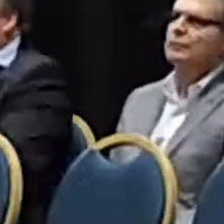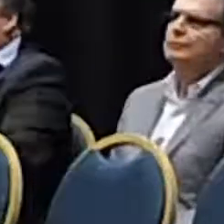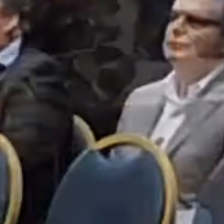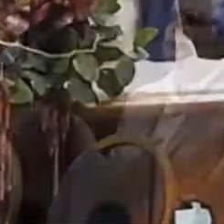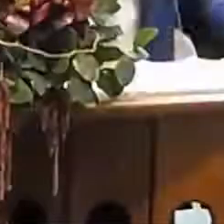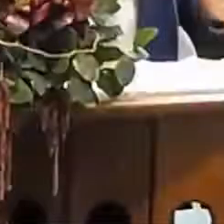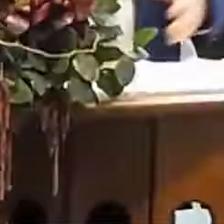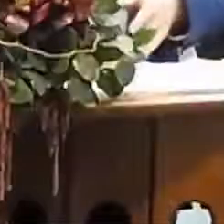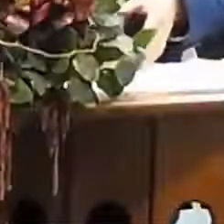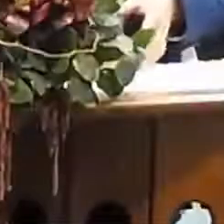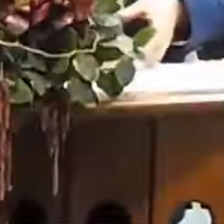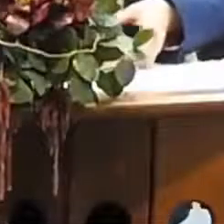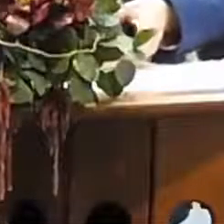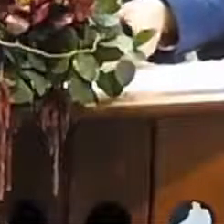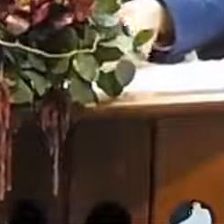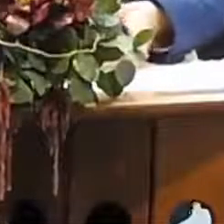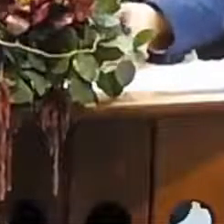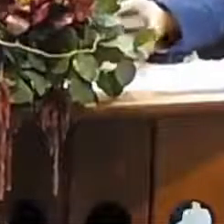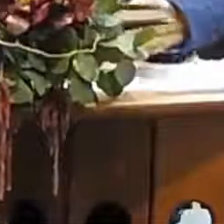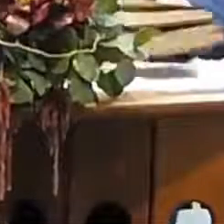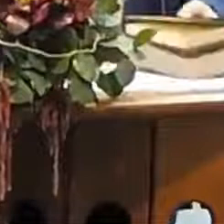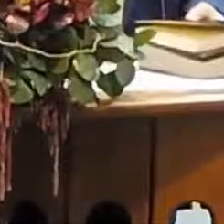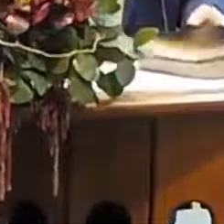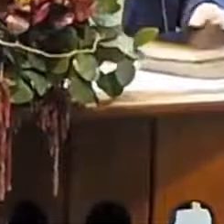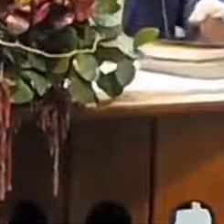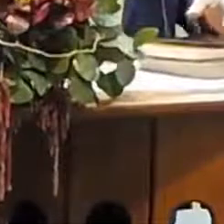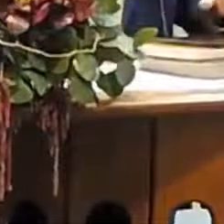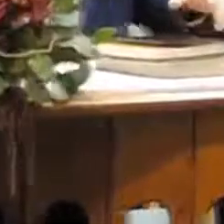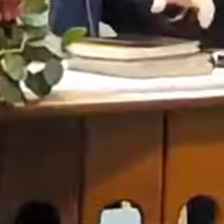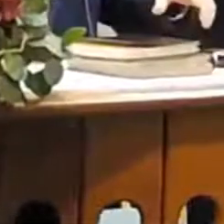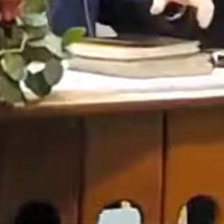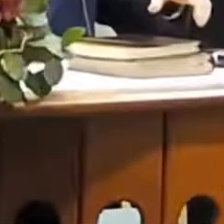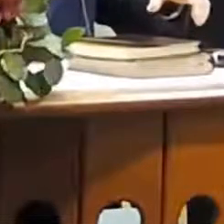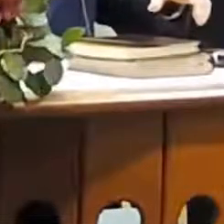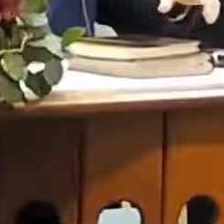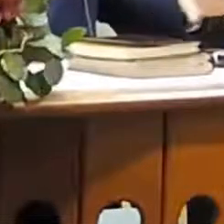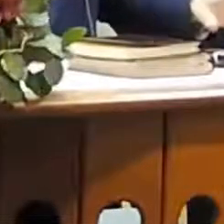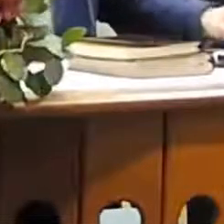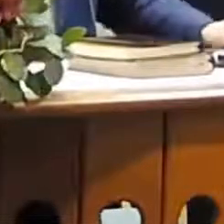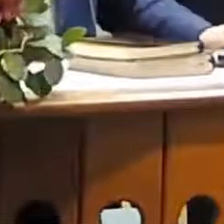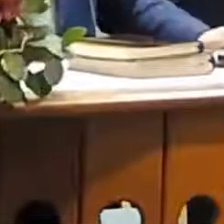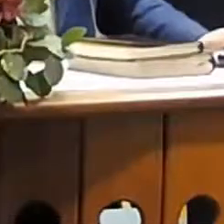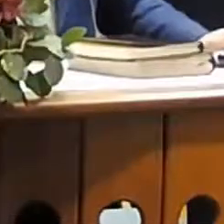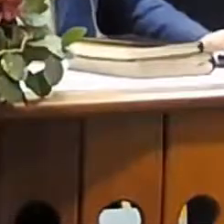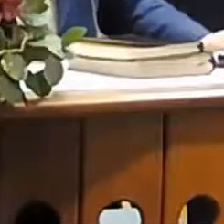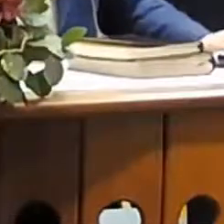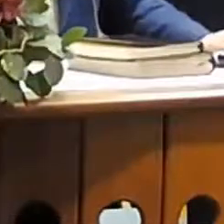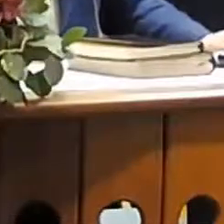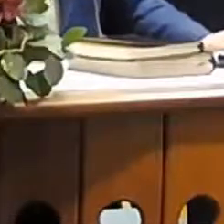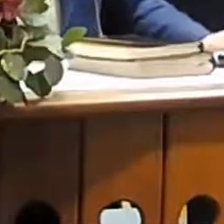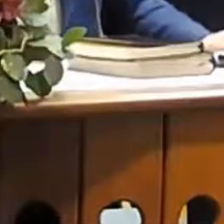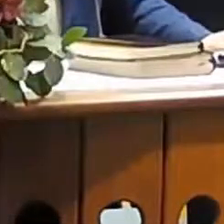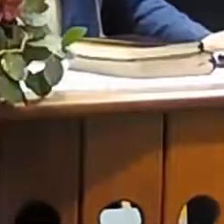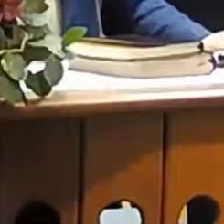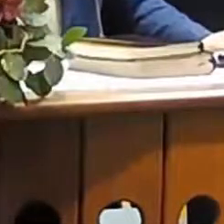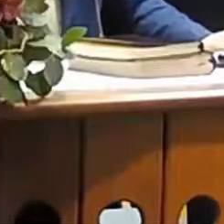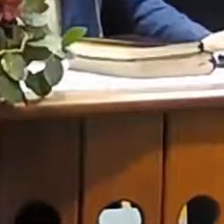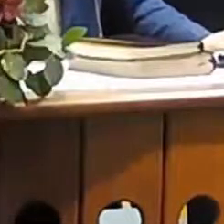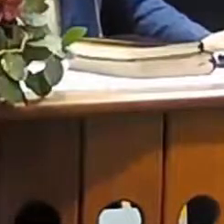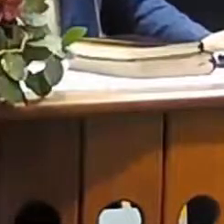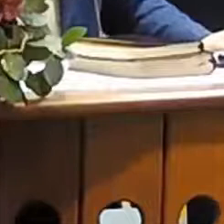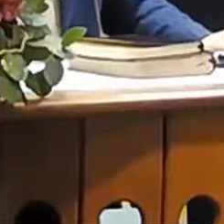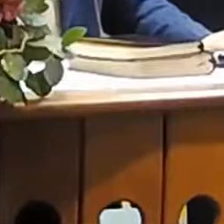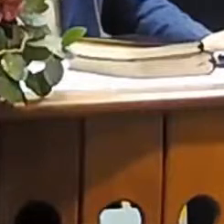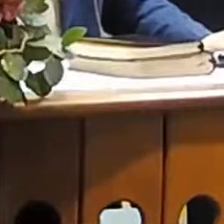2:30 p.m. we'll be back. Nós temos algumas filas. Algumas estações onde serão servidos refrigerantes, água, sucos. A few places we're